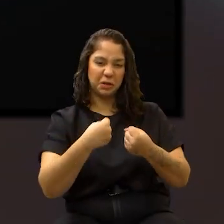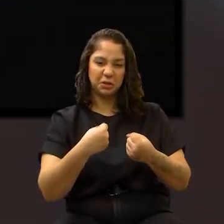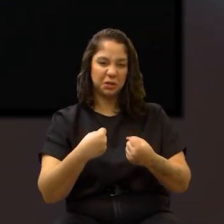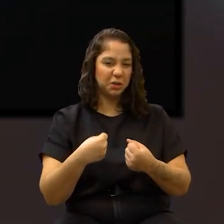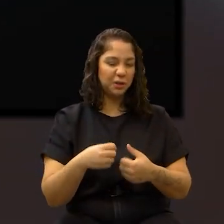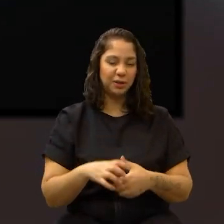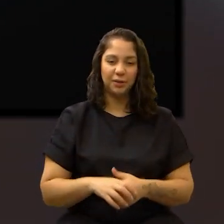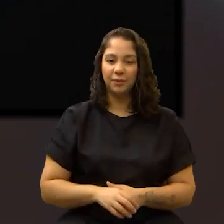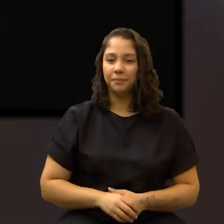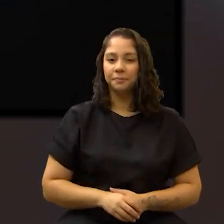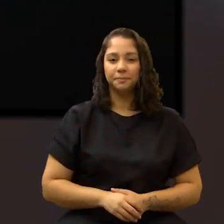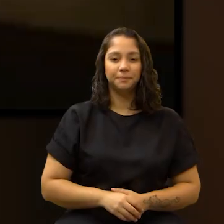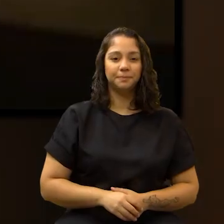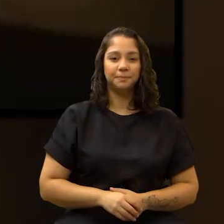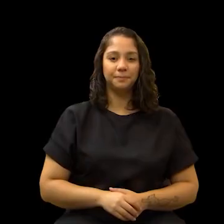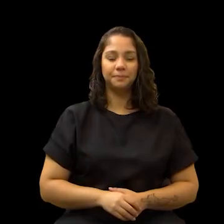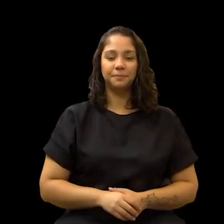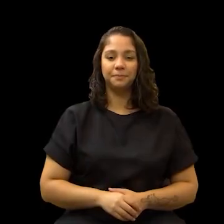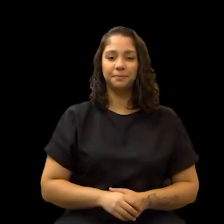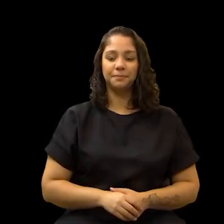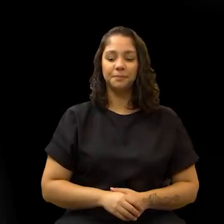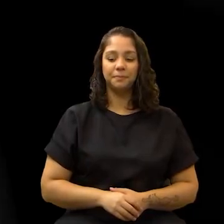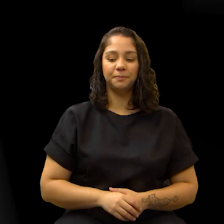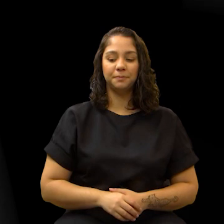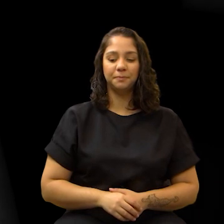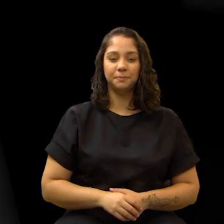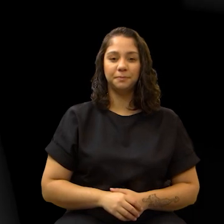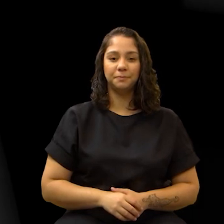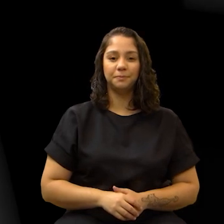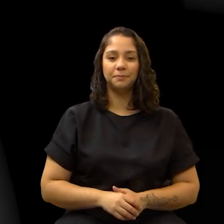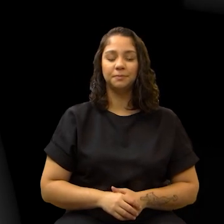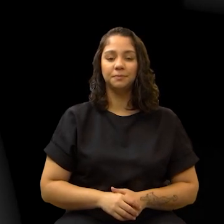não necessita de defesa.